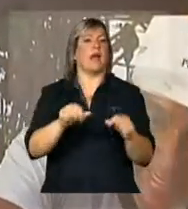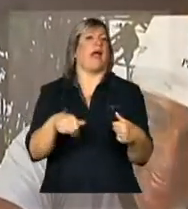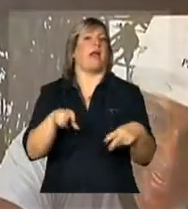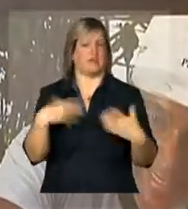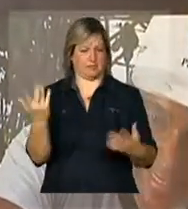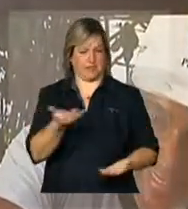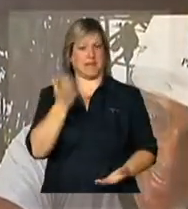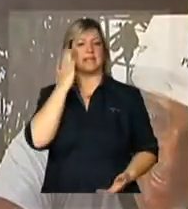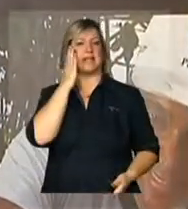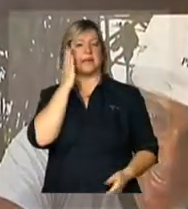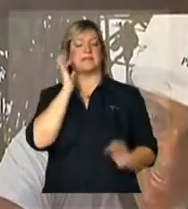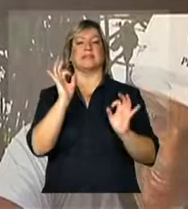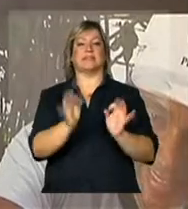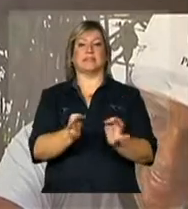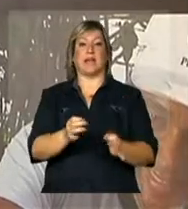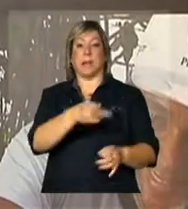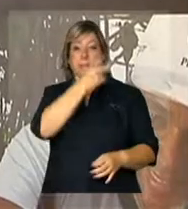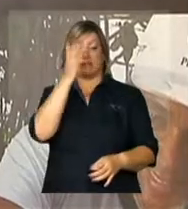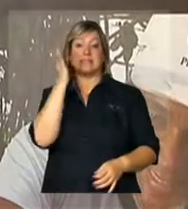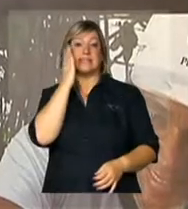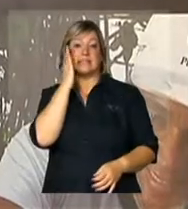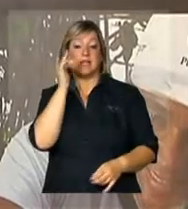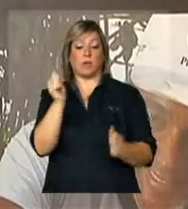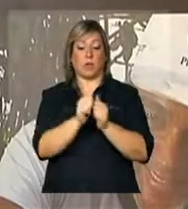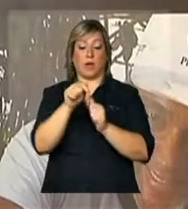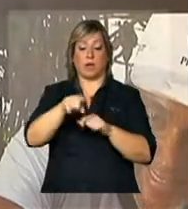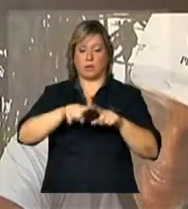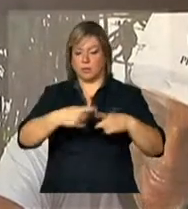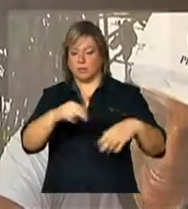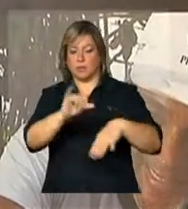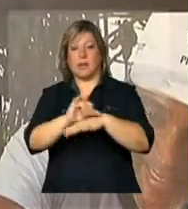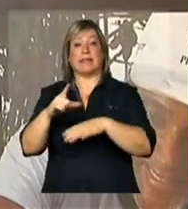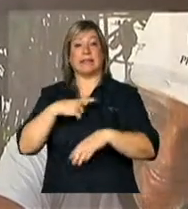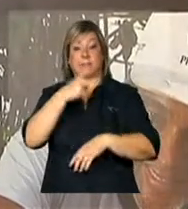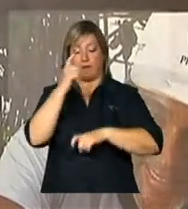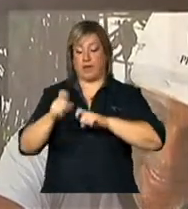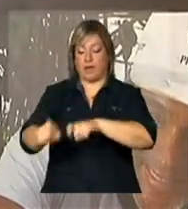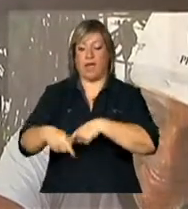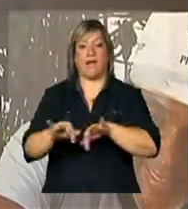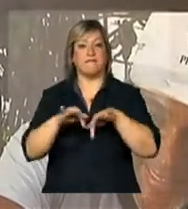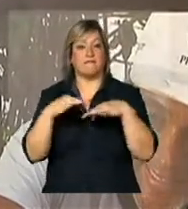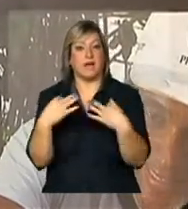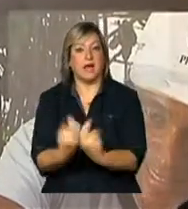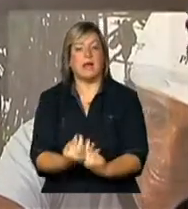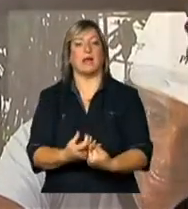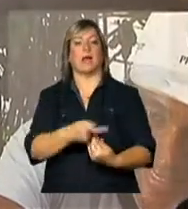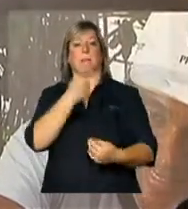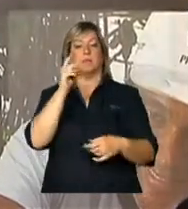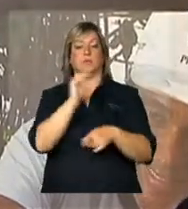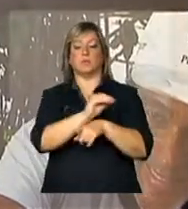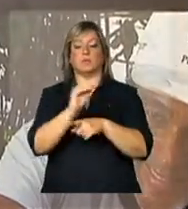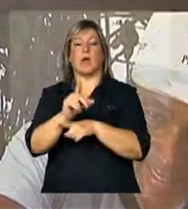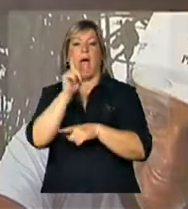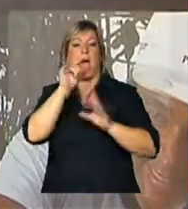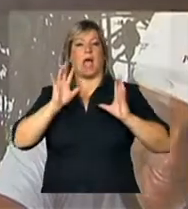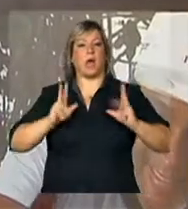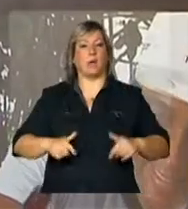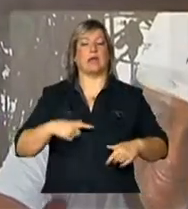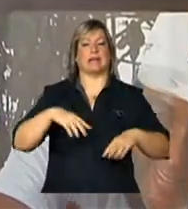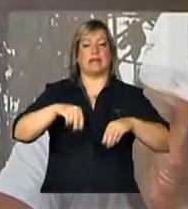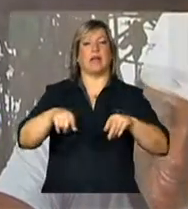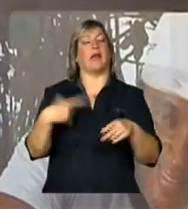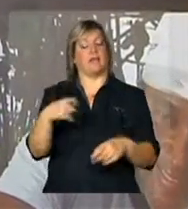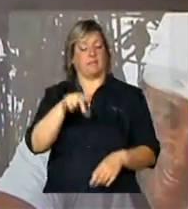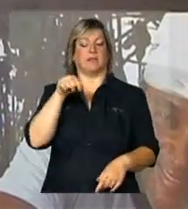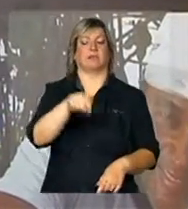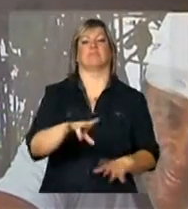história. Então, quando à medida que ele sabe que atrás daquele produto tem um agricultor familiar, tem um produtor que cuida da água, da terra, ele vai